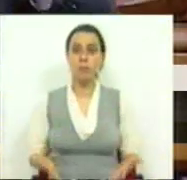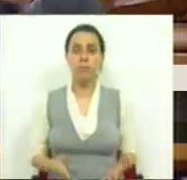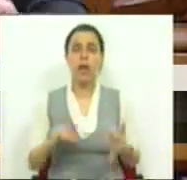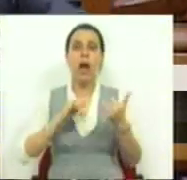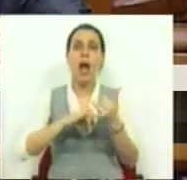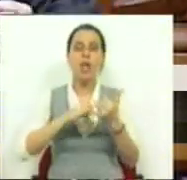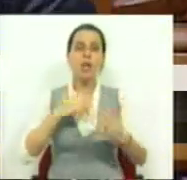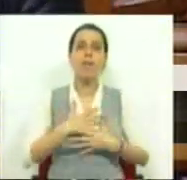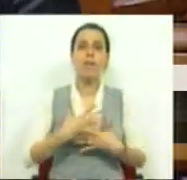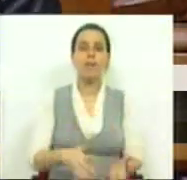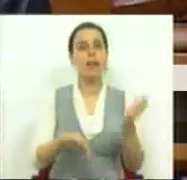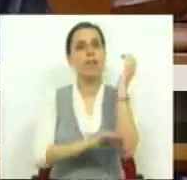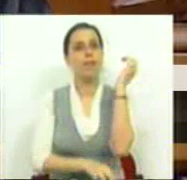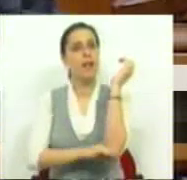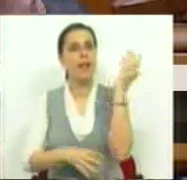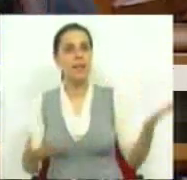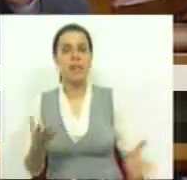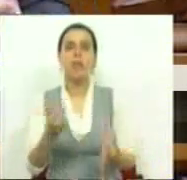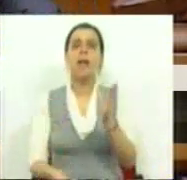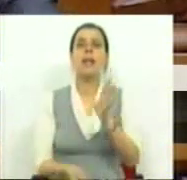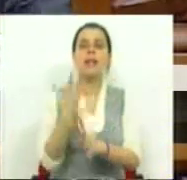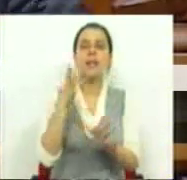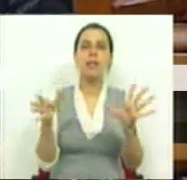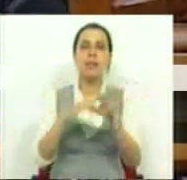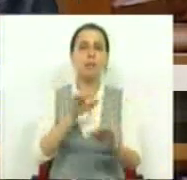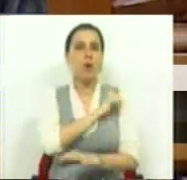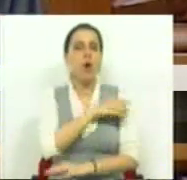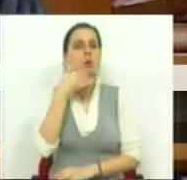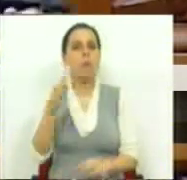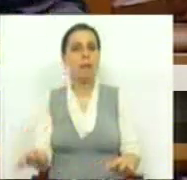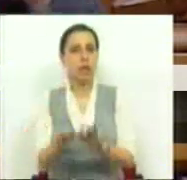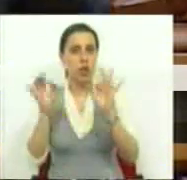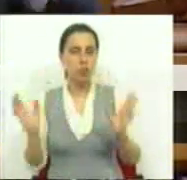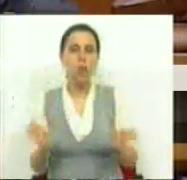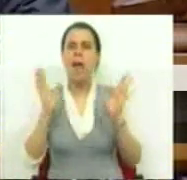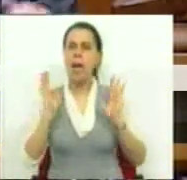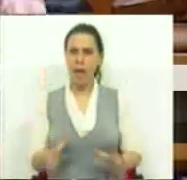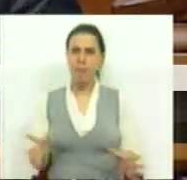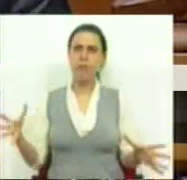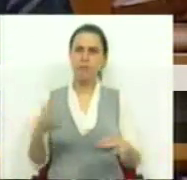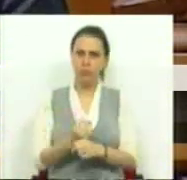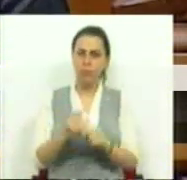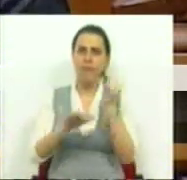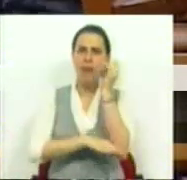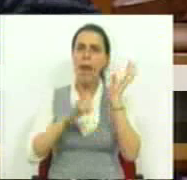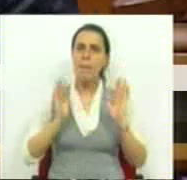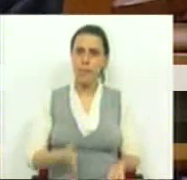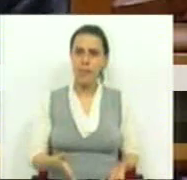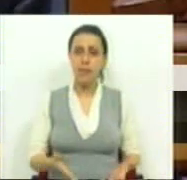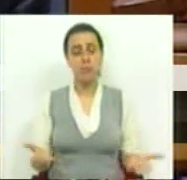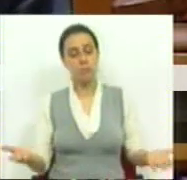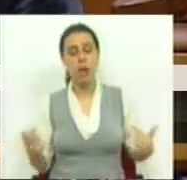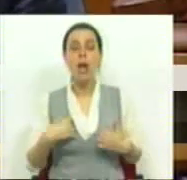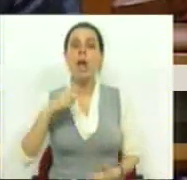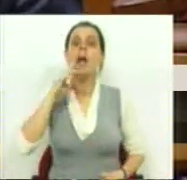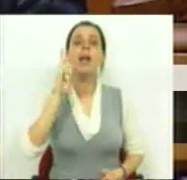pela Associação Voluntária de Freguesias, pela criação de quadros de competência comum? É preciso extinguir freguesias? Nós temos